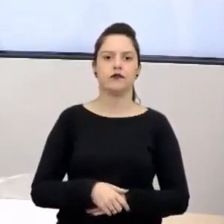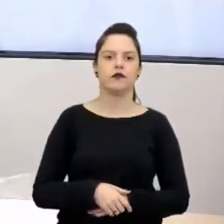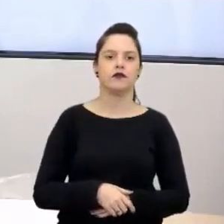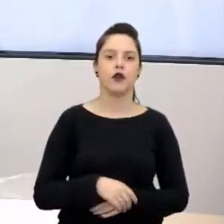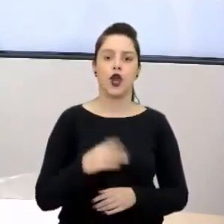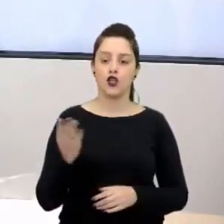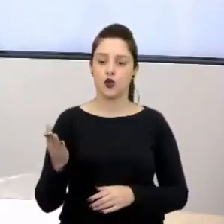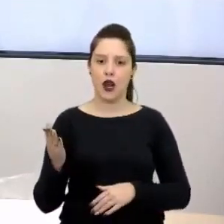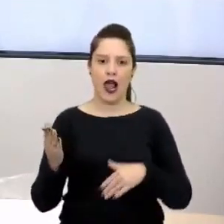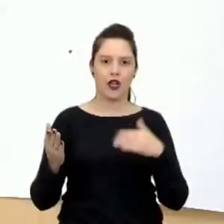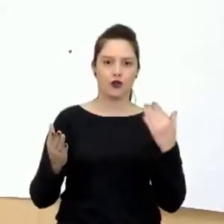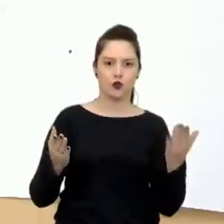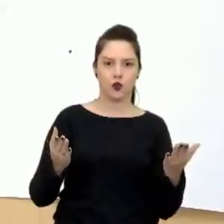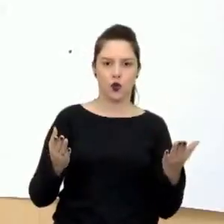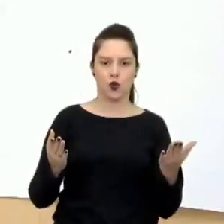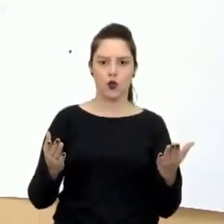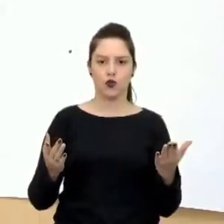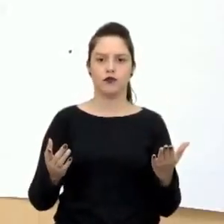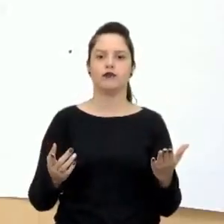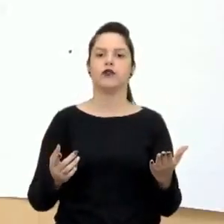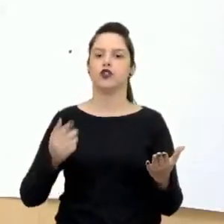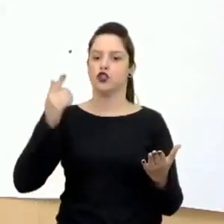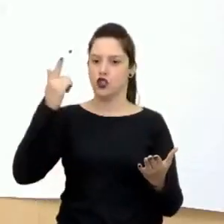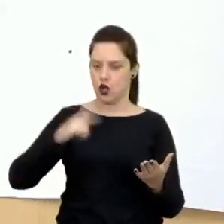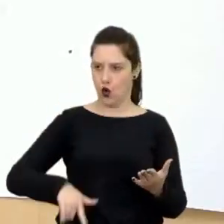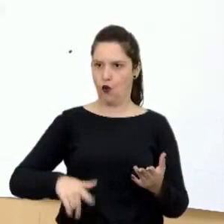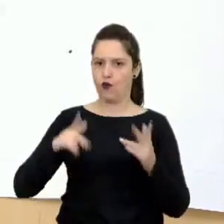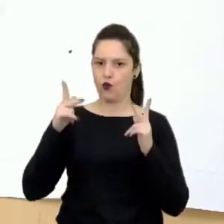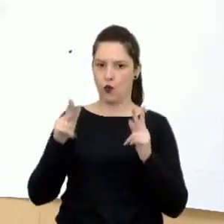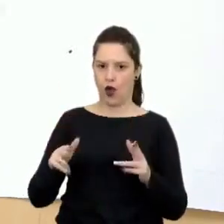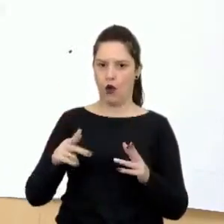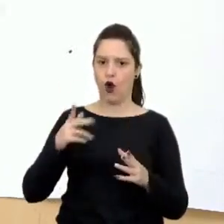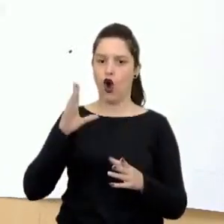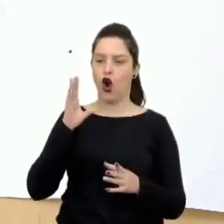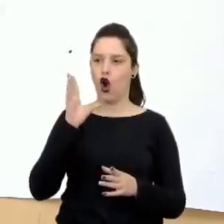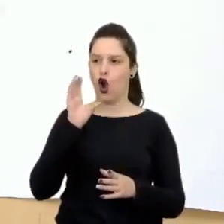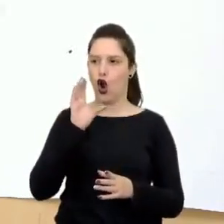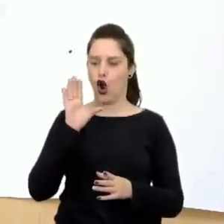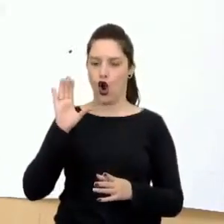um lado, a gente vai colar o motor, mesmo esquema, tá?